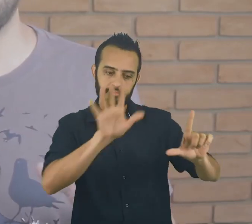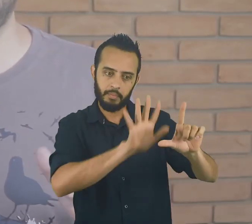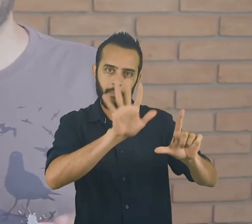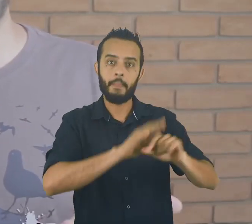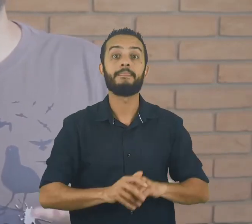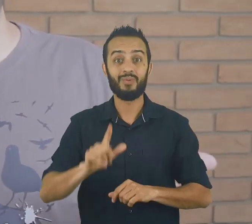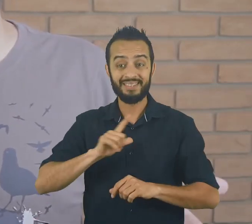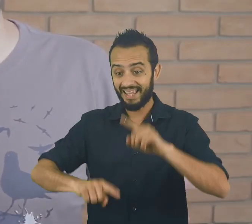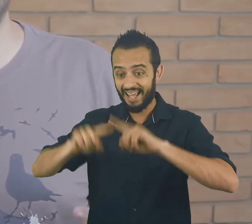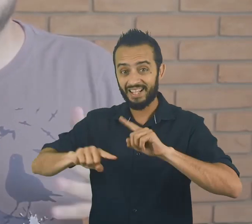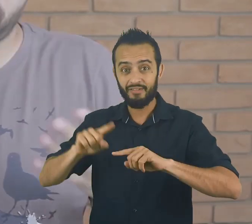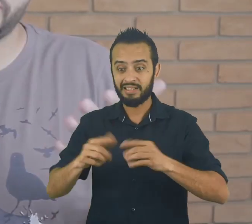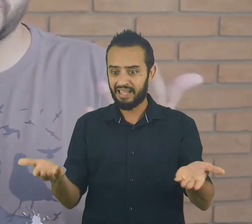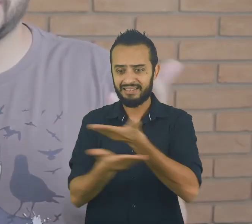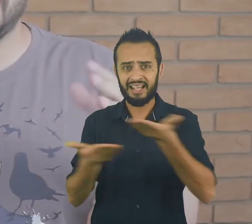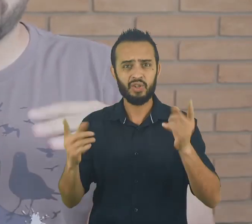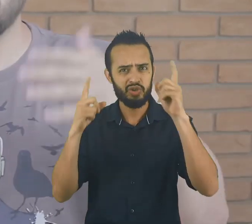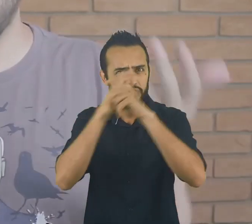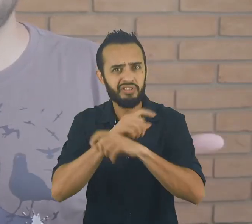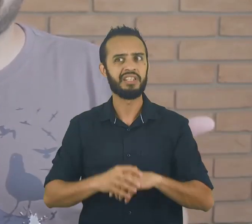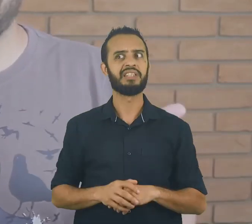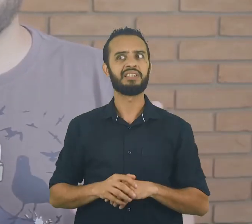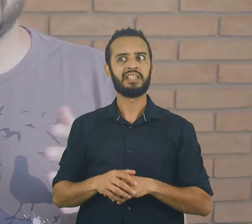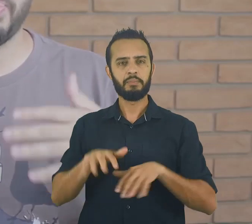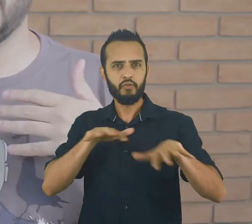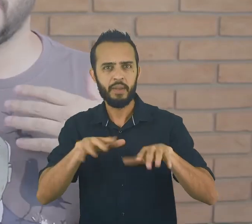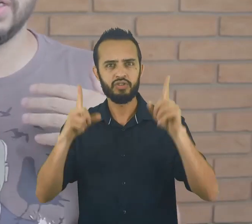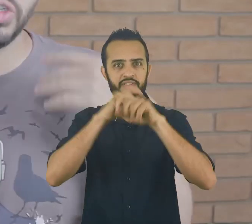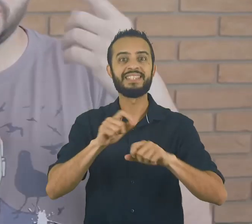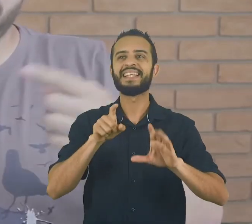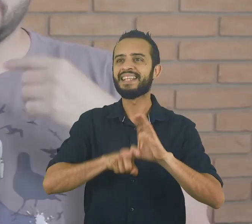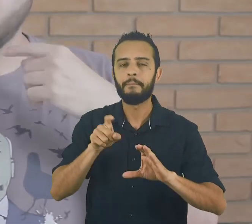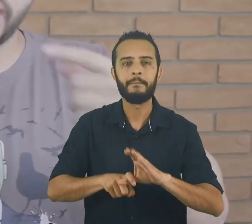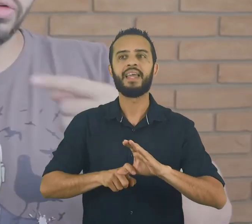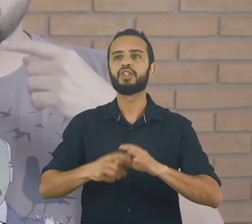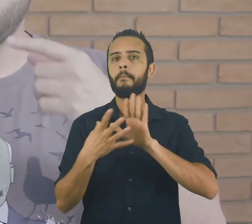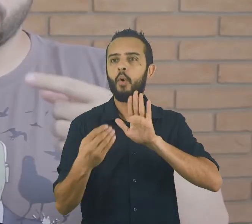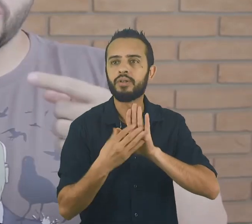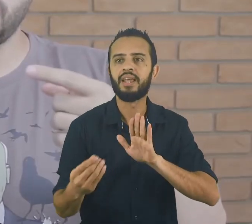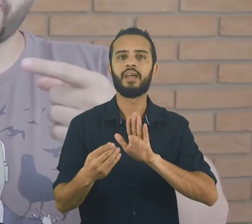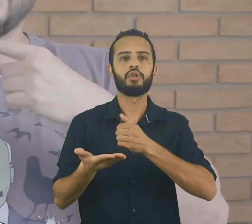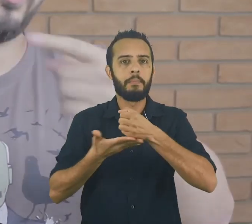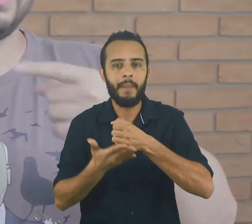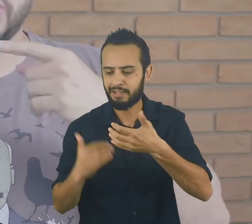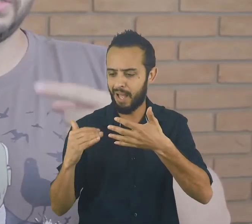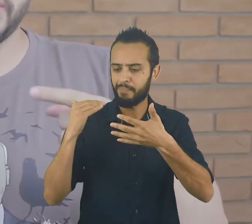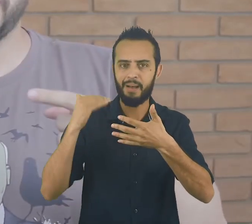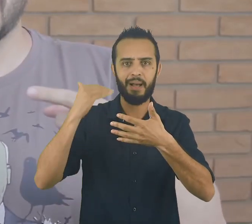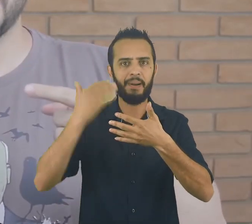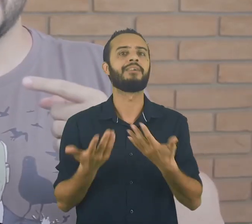artefatos possuem interatividade complexa, ou seja, possuem vários tipos de tarefa que dependem de N modelos ou vai e vem